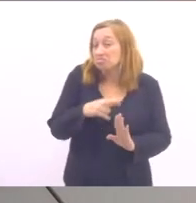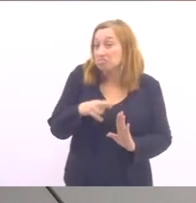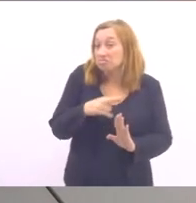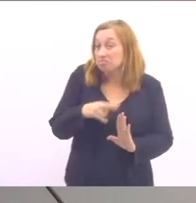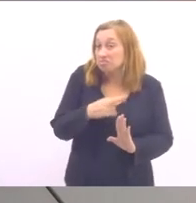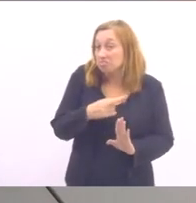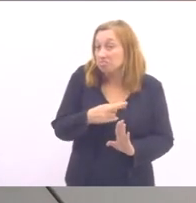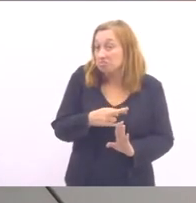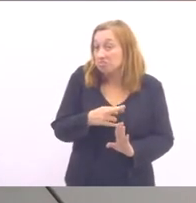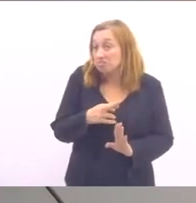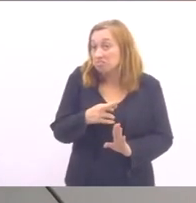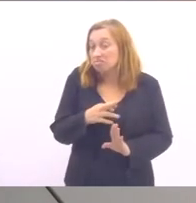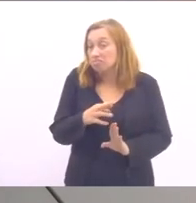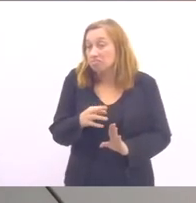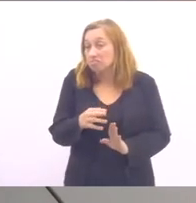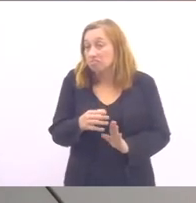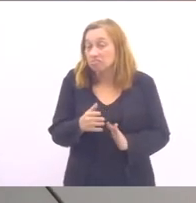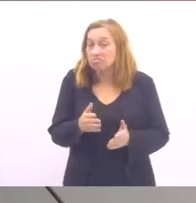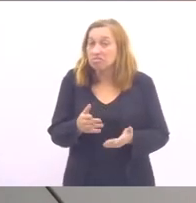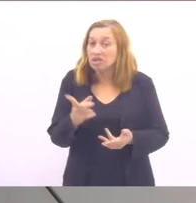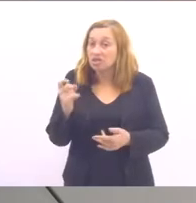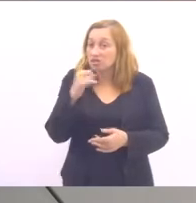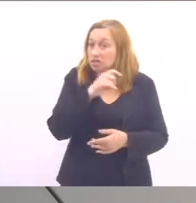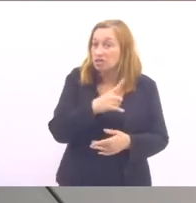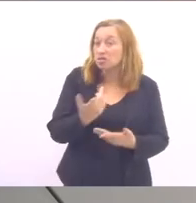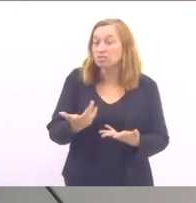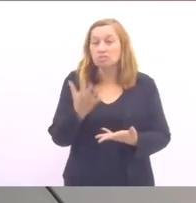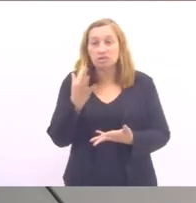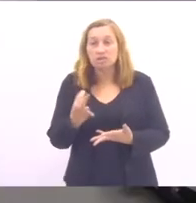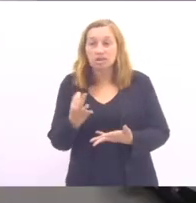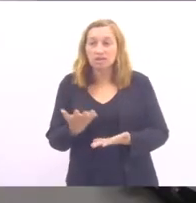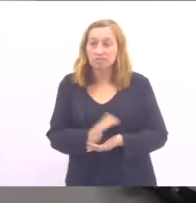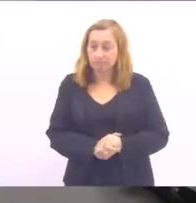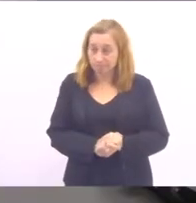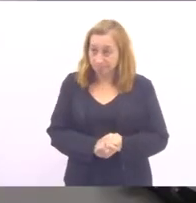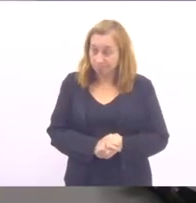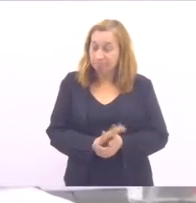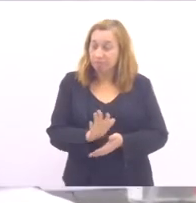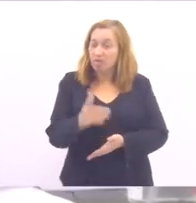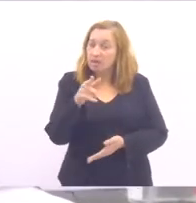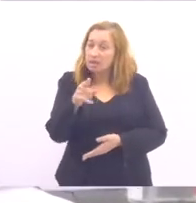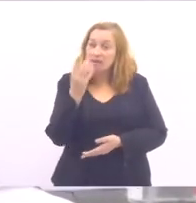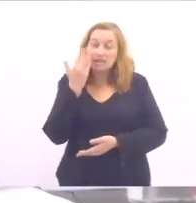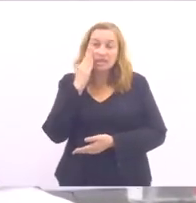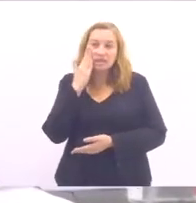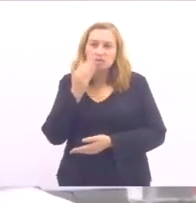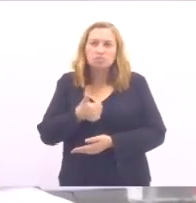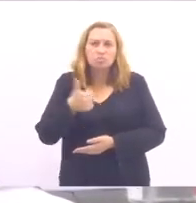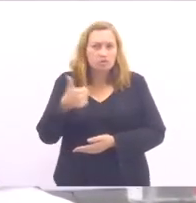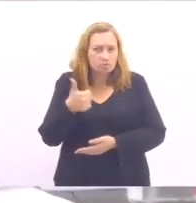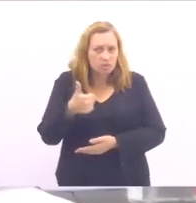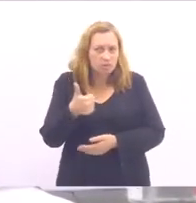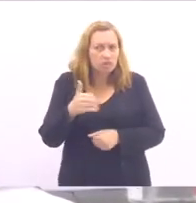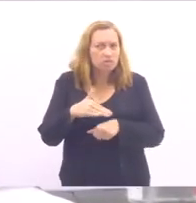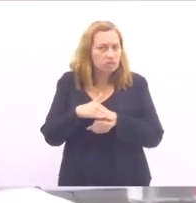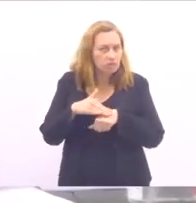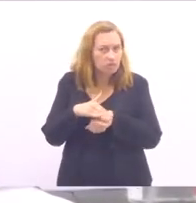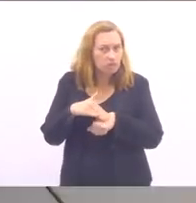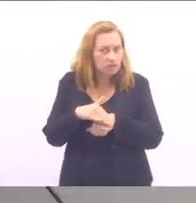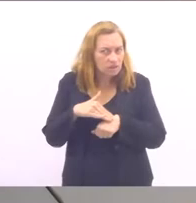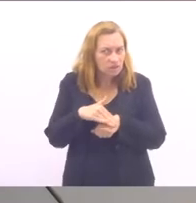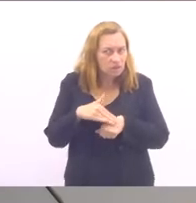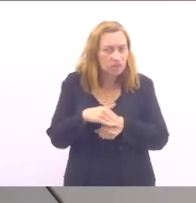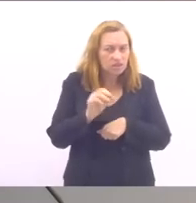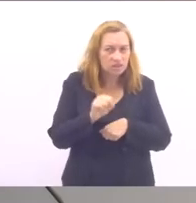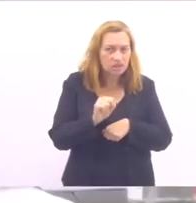A resolução tá esse impasse, mas não adiantou de nada. Mas eu entendi, você está falando daquele primeiro ponto da nossa conversa, né?